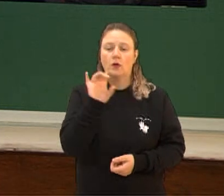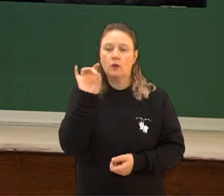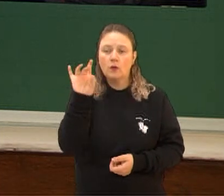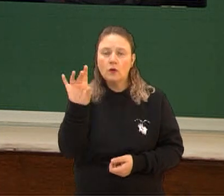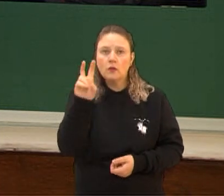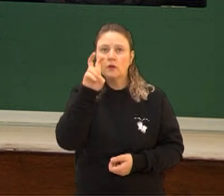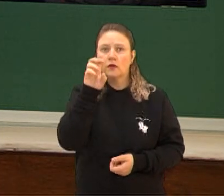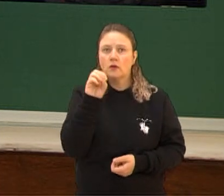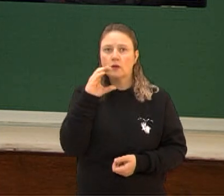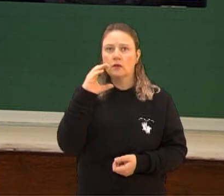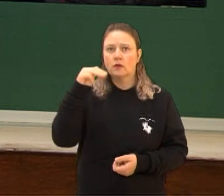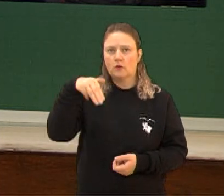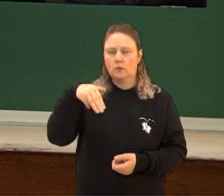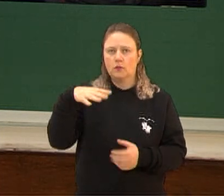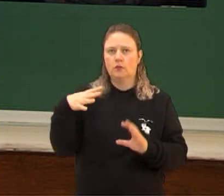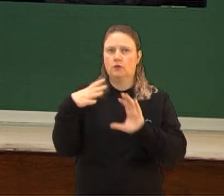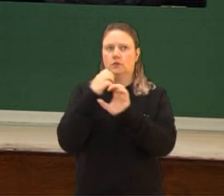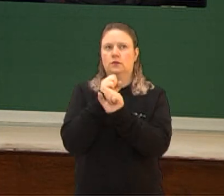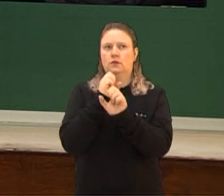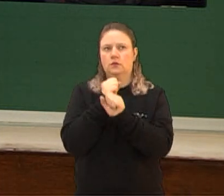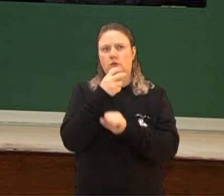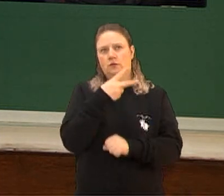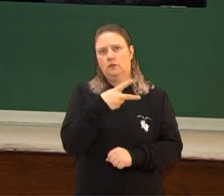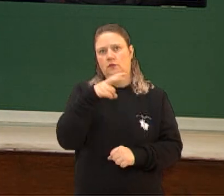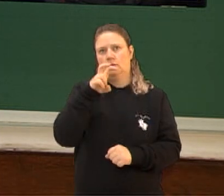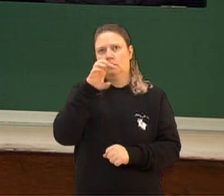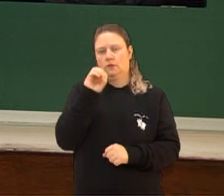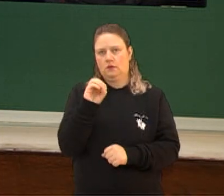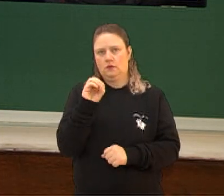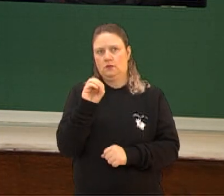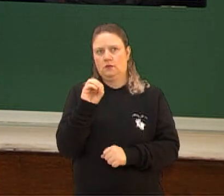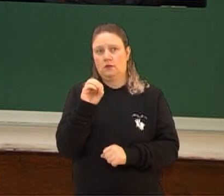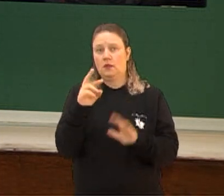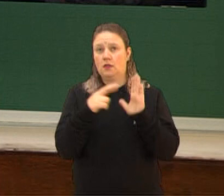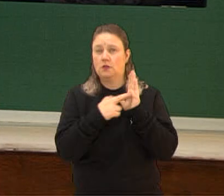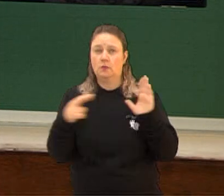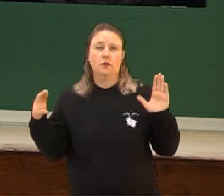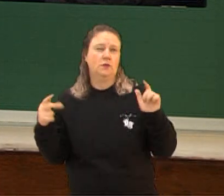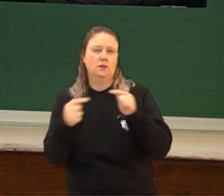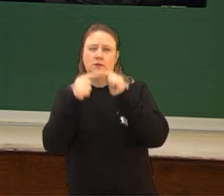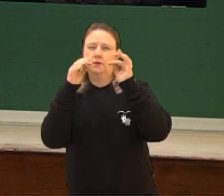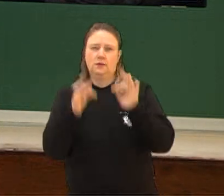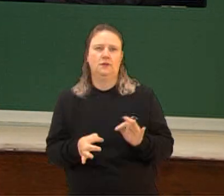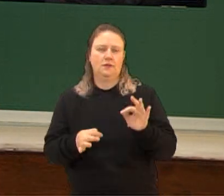quadrados, total 250 centímetros quadrados, a alternativa D.